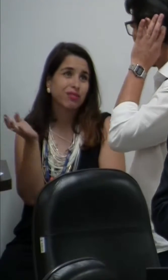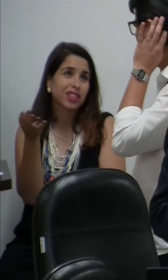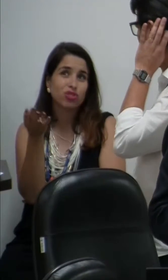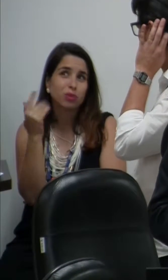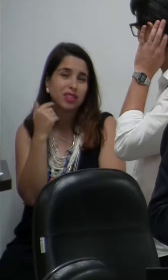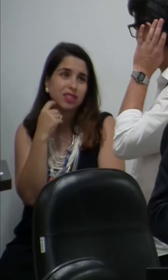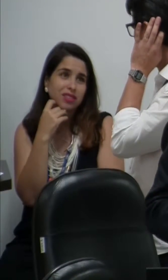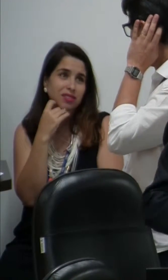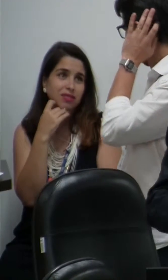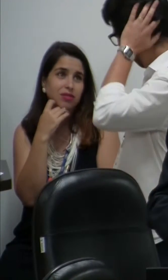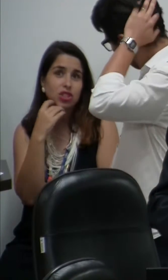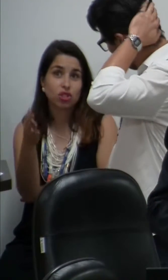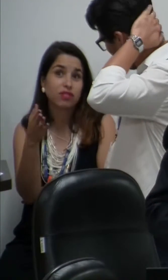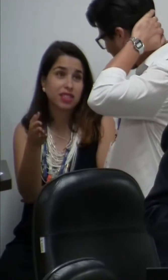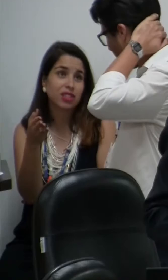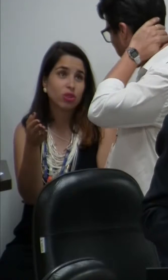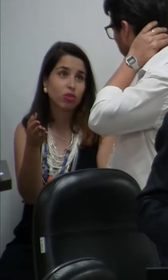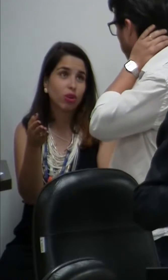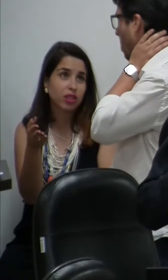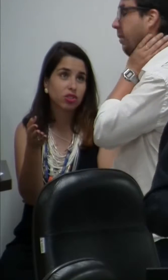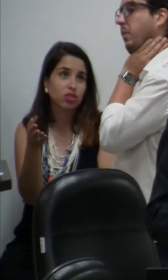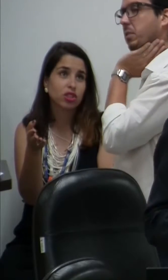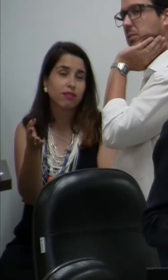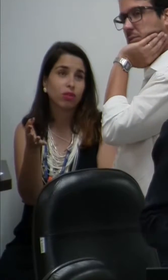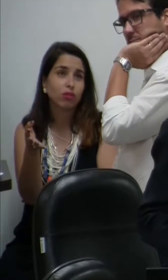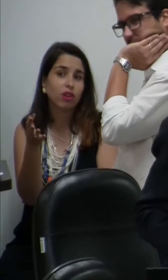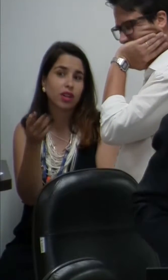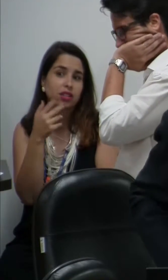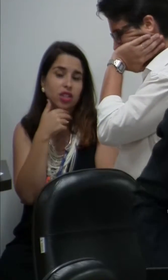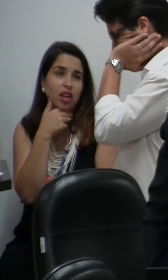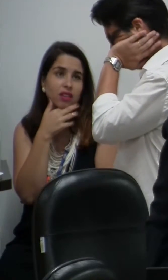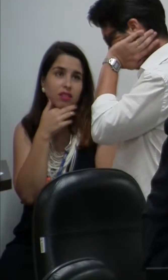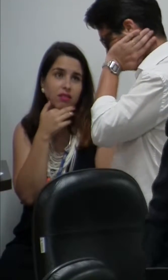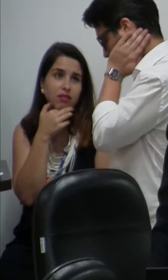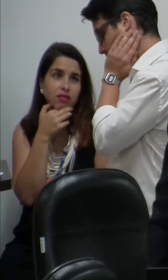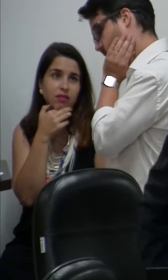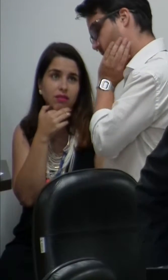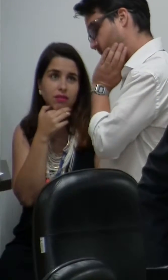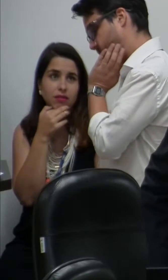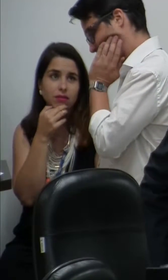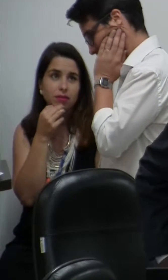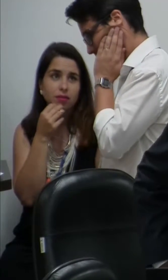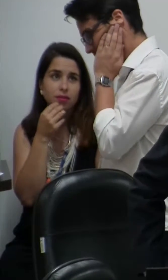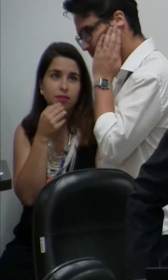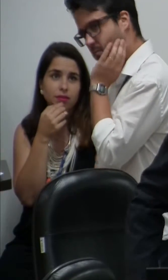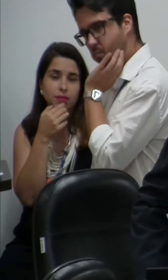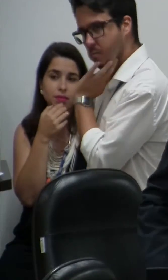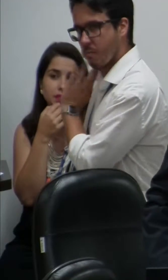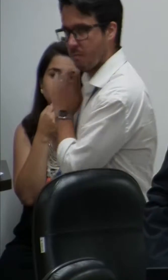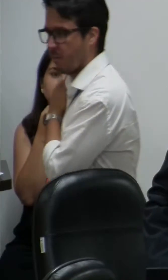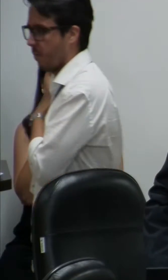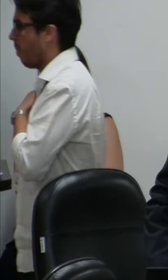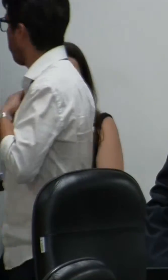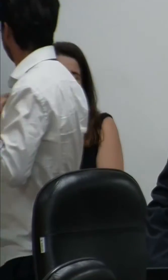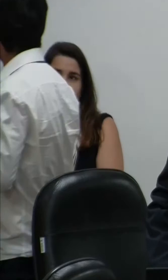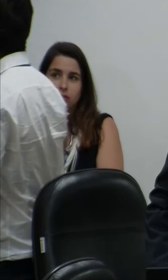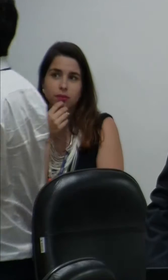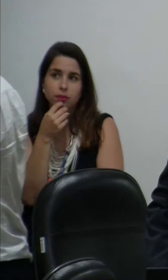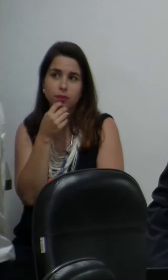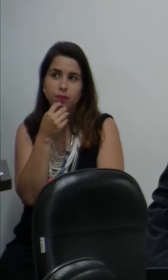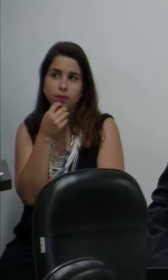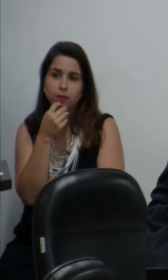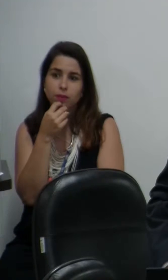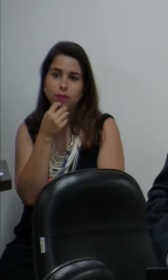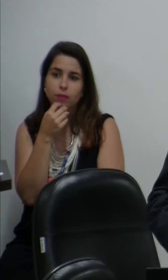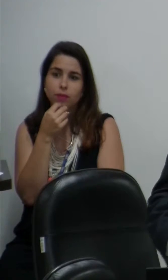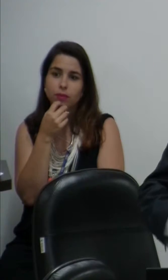17h30, nesse plenário, todos os vereadores, toda a população está convidada para participar desta importante